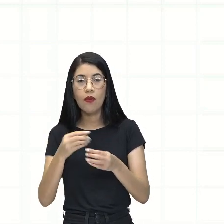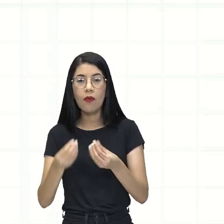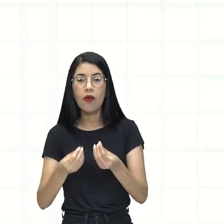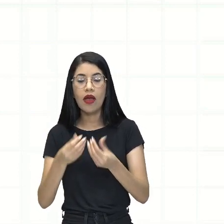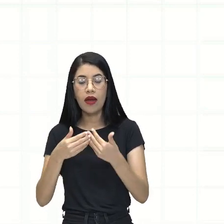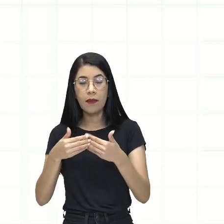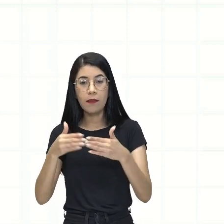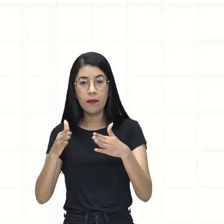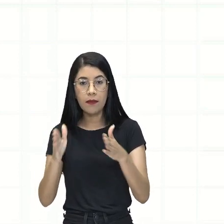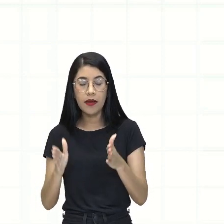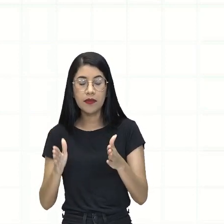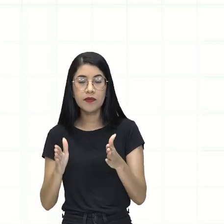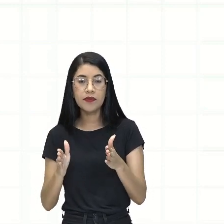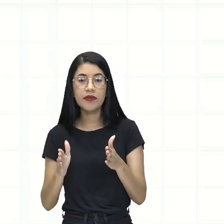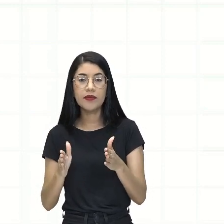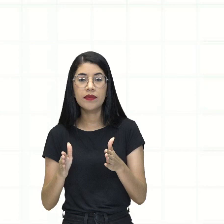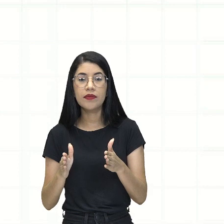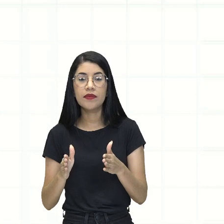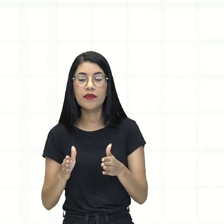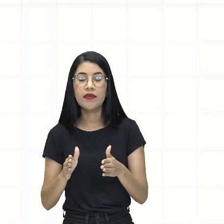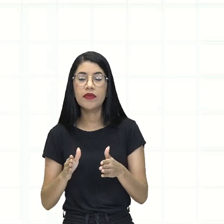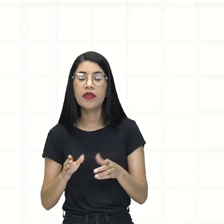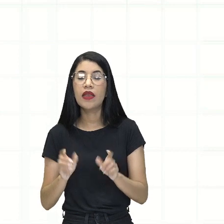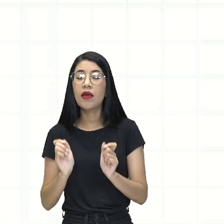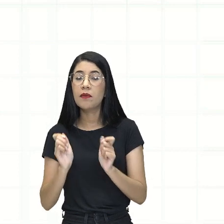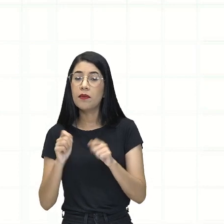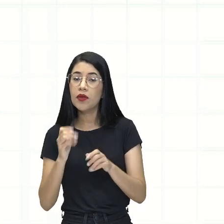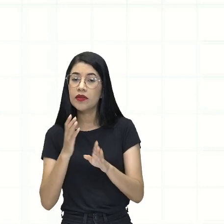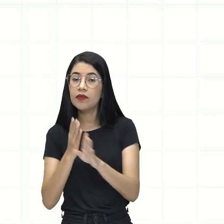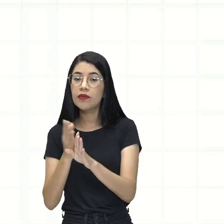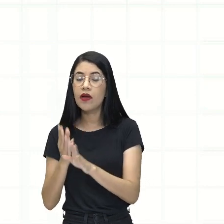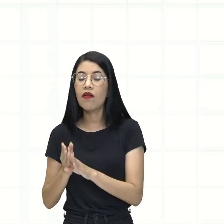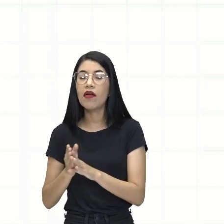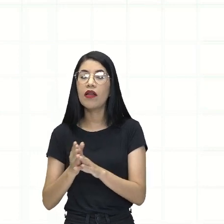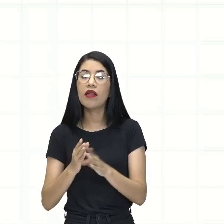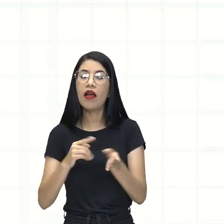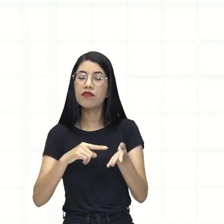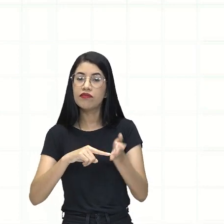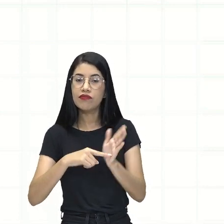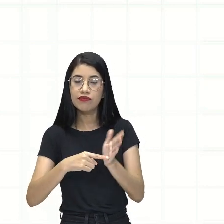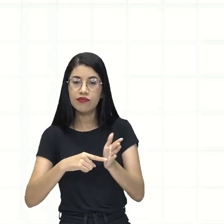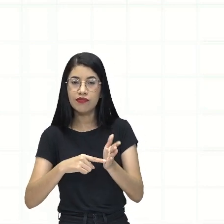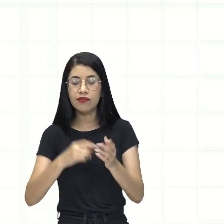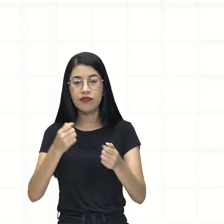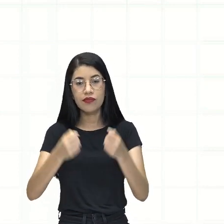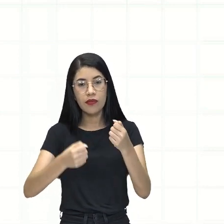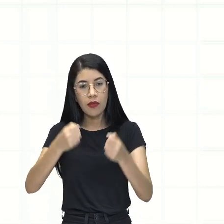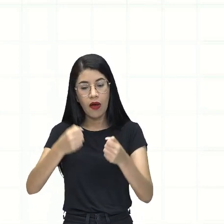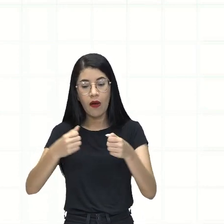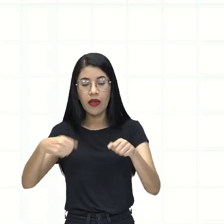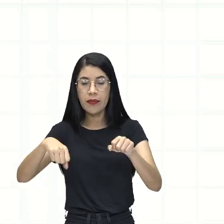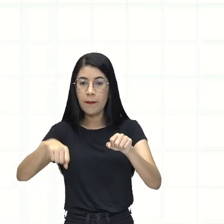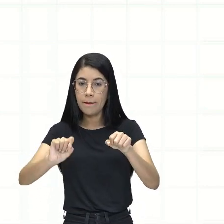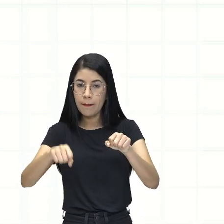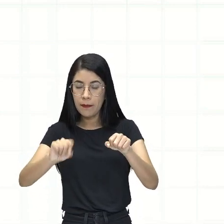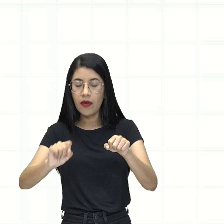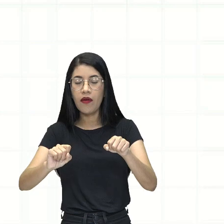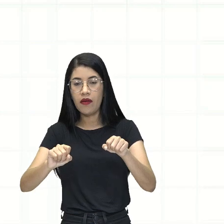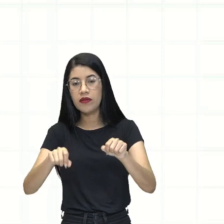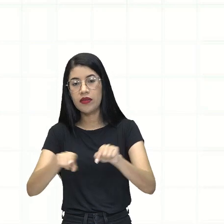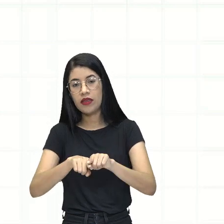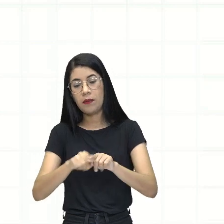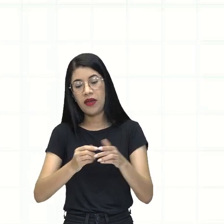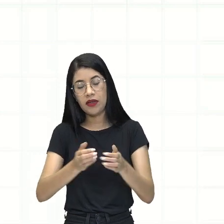aberto ali, ele é encontrado nos motores de automóveis, em motos e nos motores de polpa.